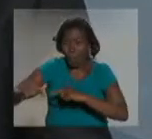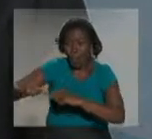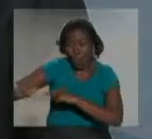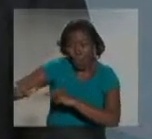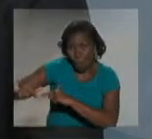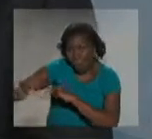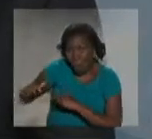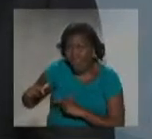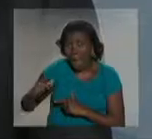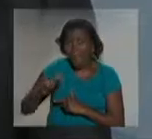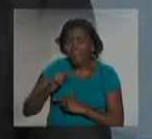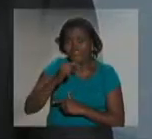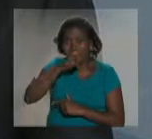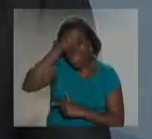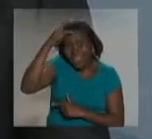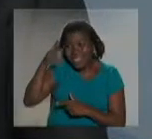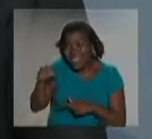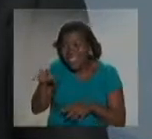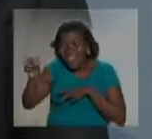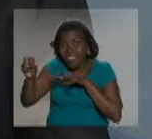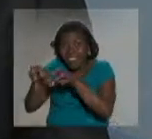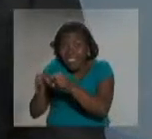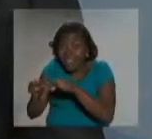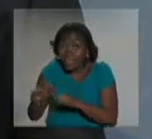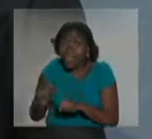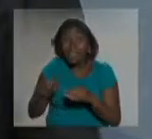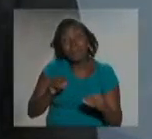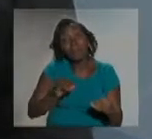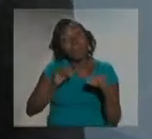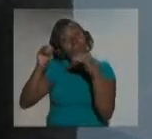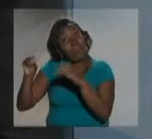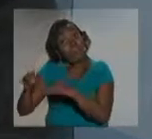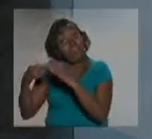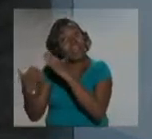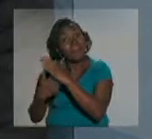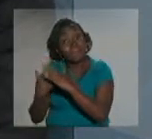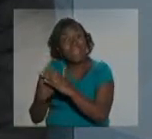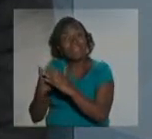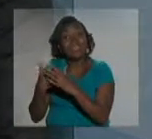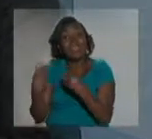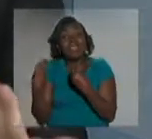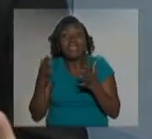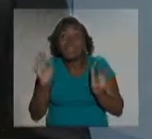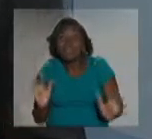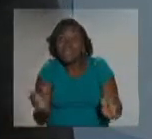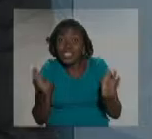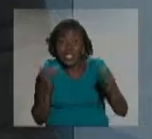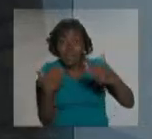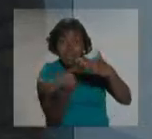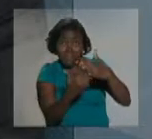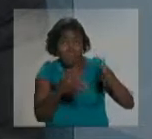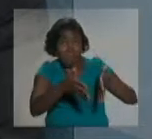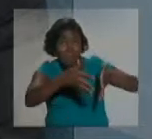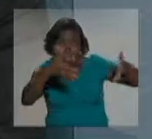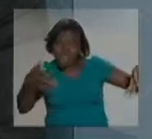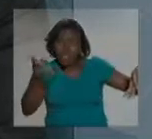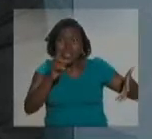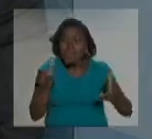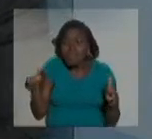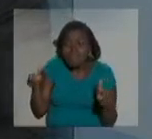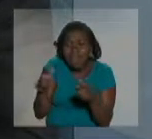pela prefeitura, poderiam ser espaços para incubadoras de empresas e aí dar incentivos, não para a grande empresa, mas sim para o